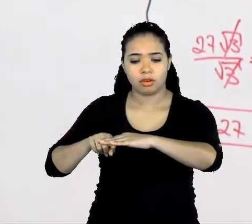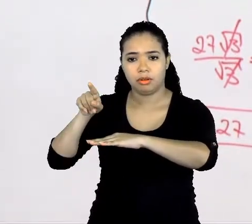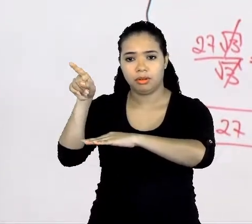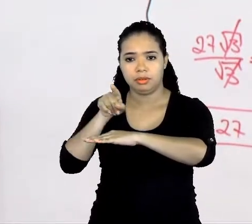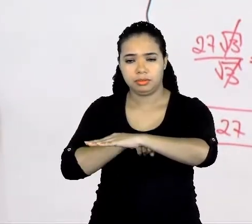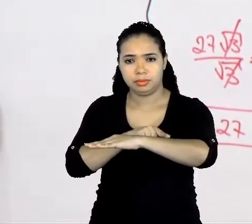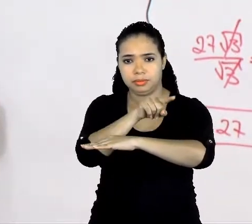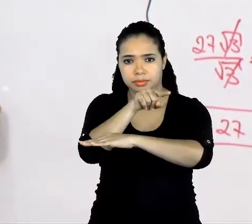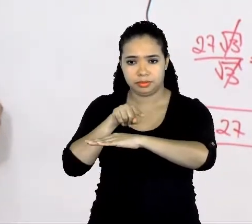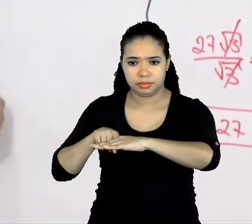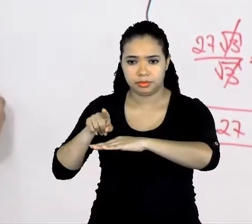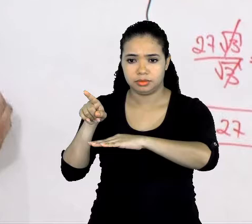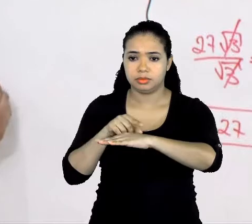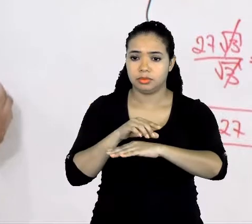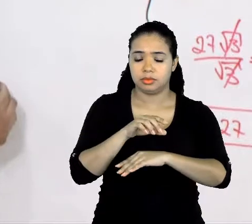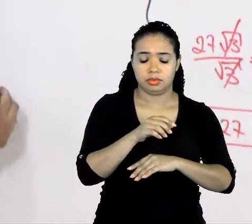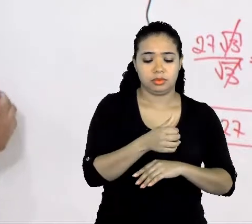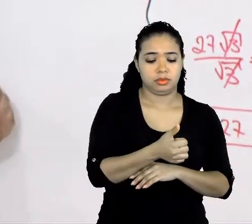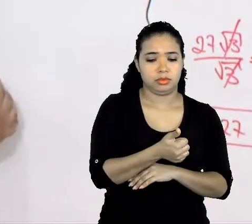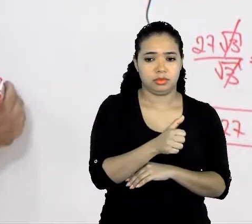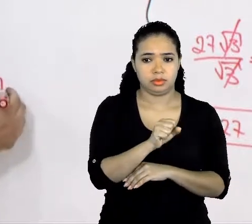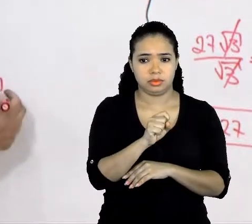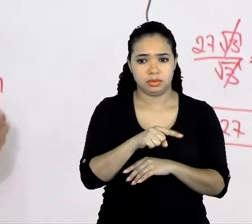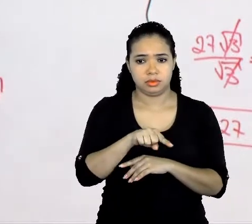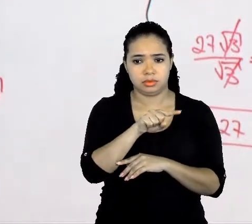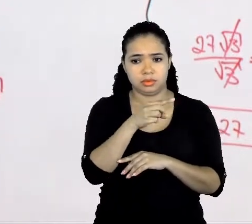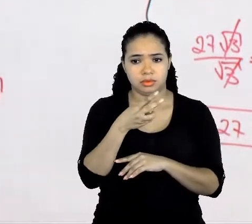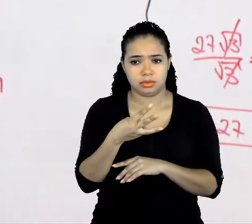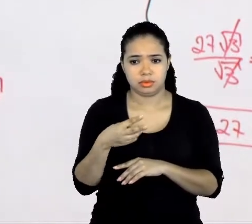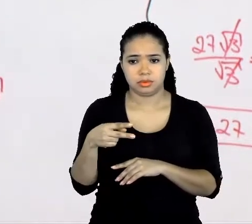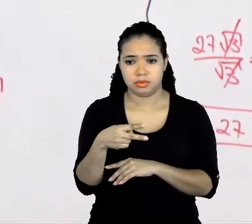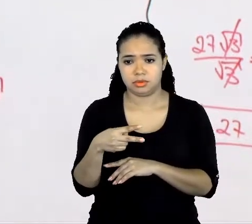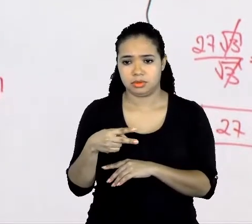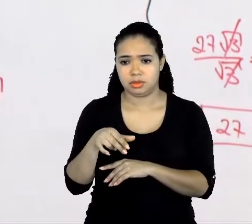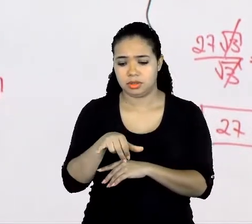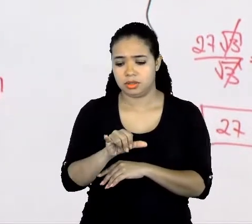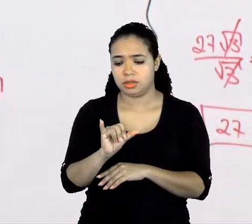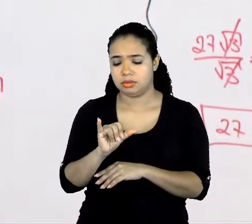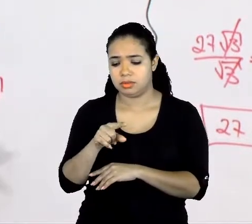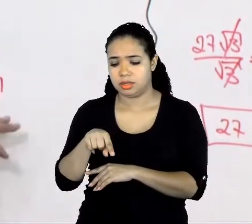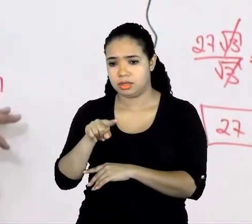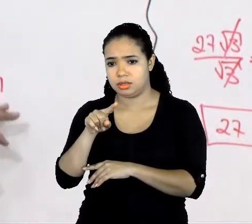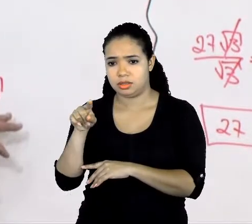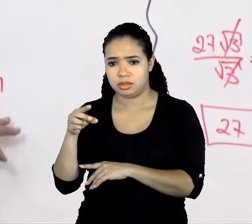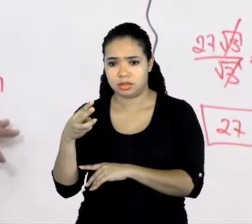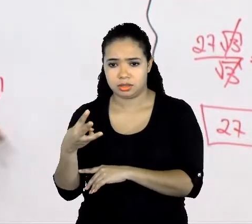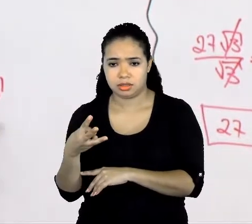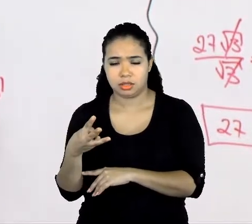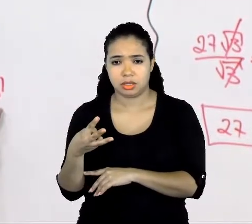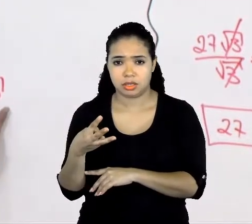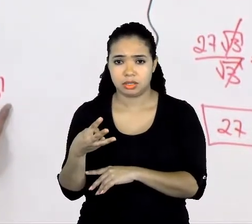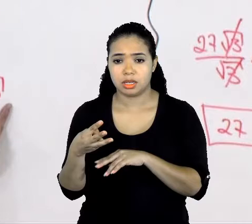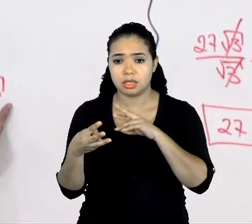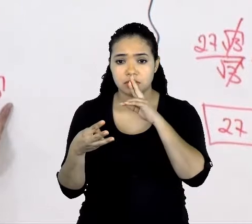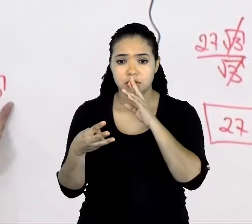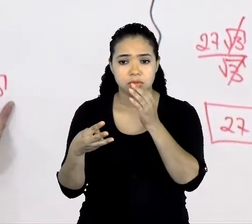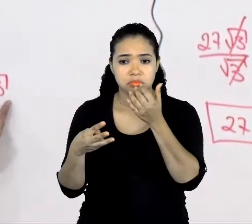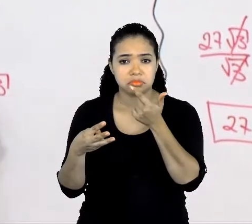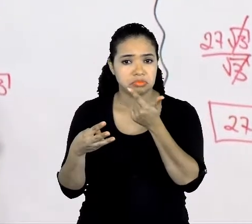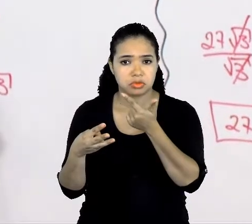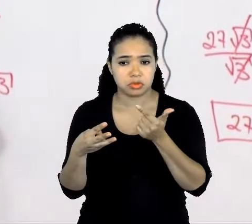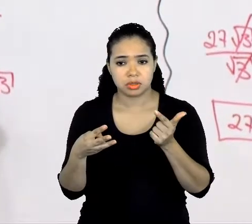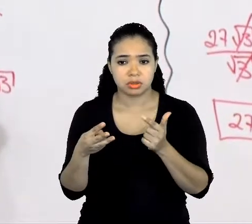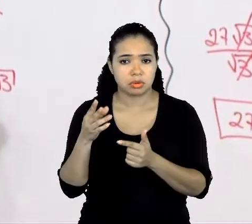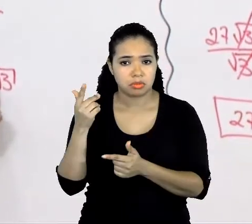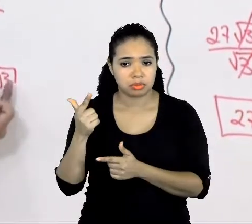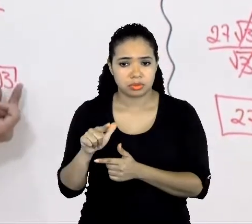Y vezes raiz de 3, Y raiz de 3. Perceba que quando você não tem o valor exato, você só repete a informação.